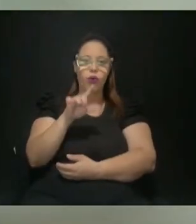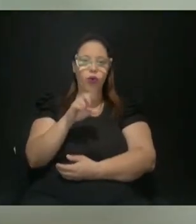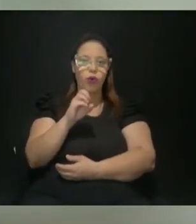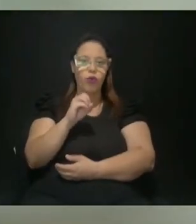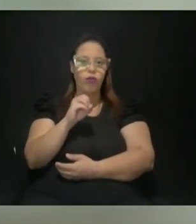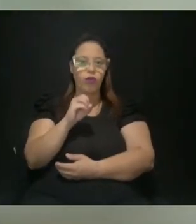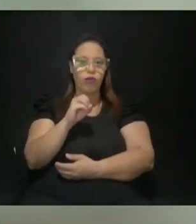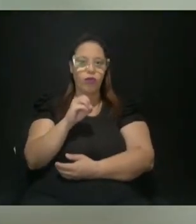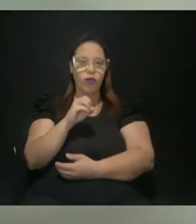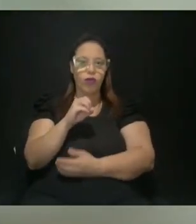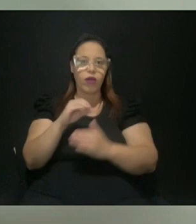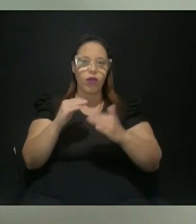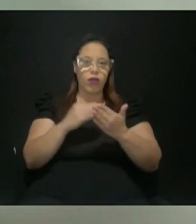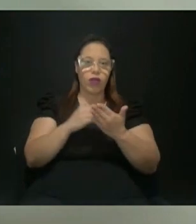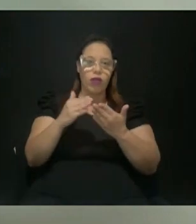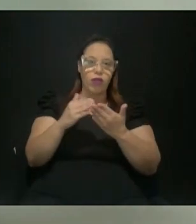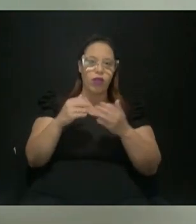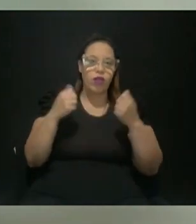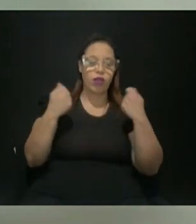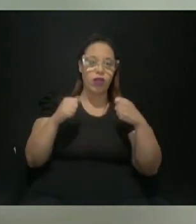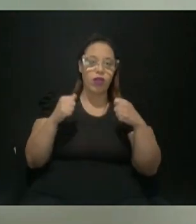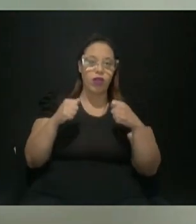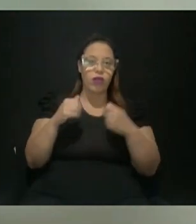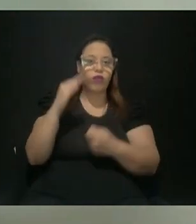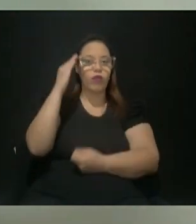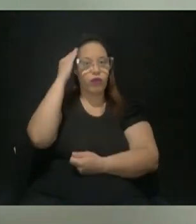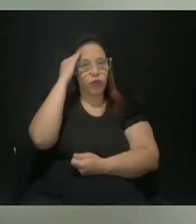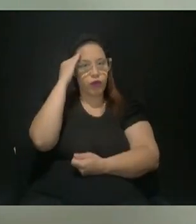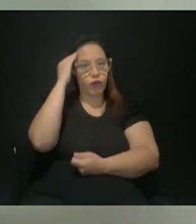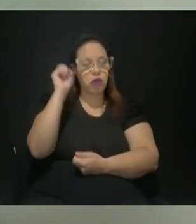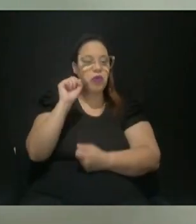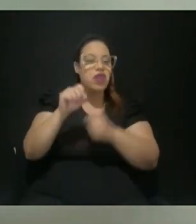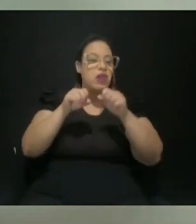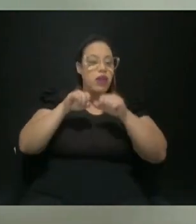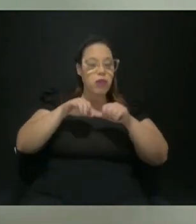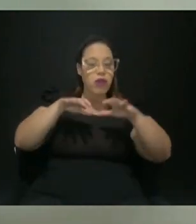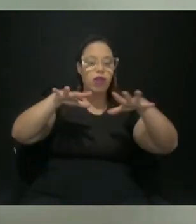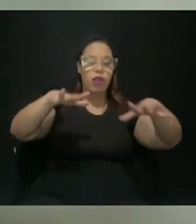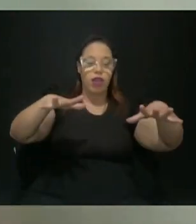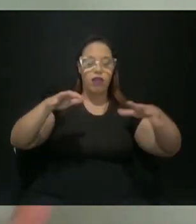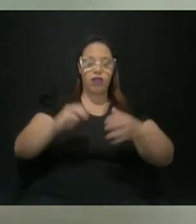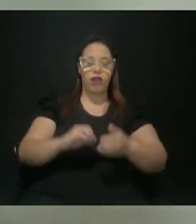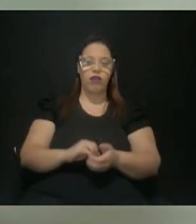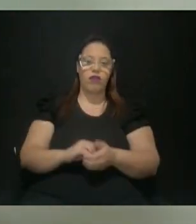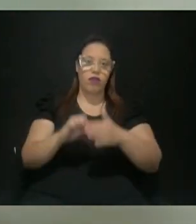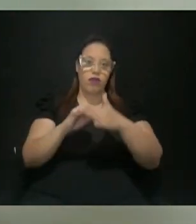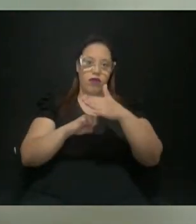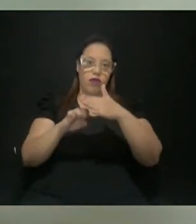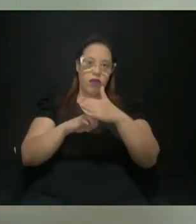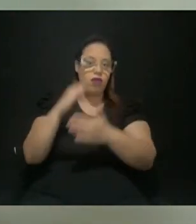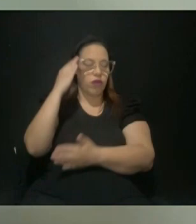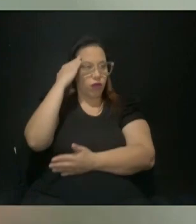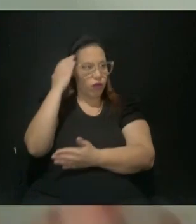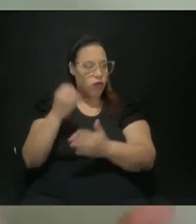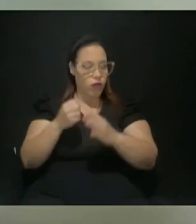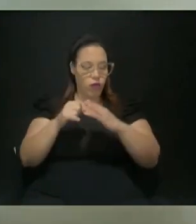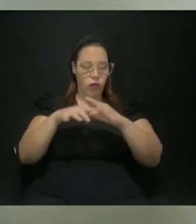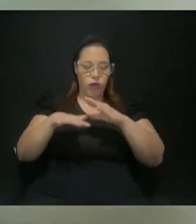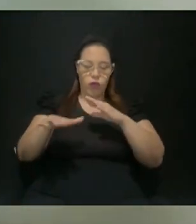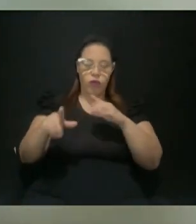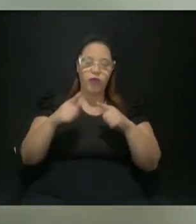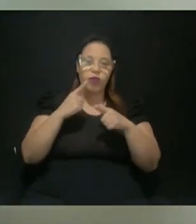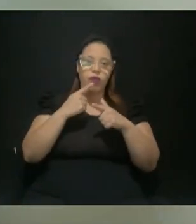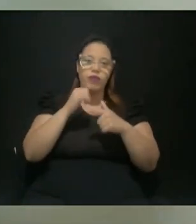em que a empresa precisa entender quais são as emissões, né? Então a empresa vai entender a quantidade, por exemplo, de combustível